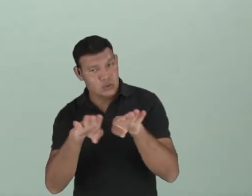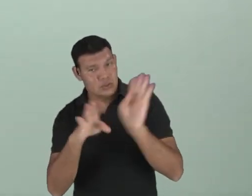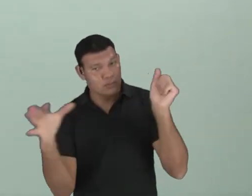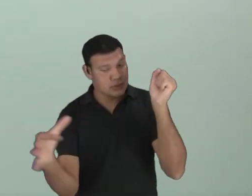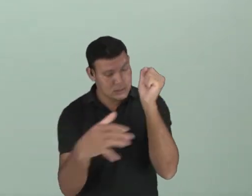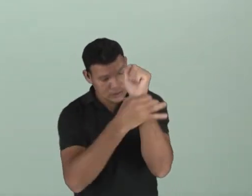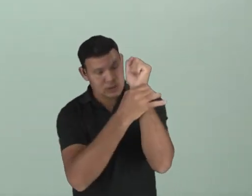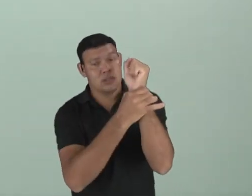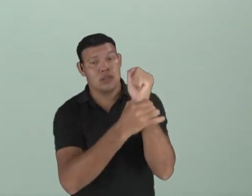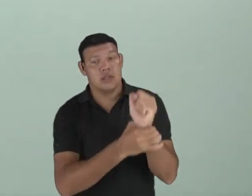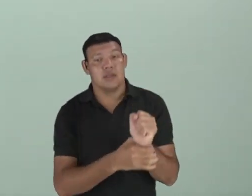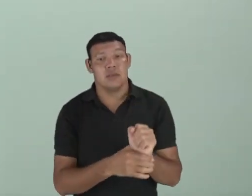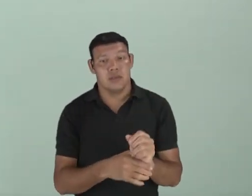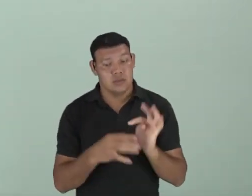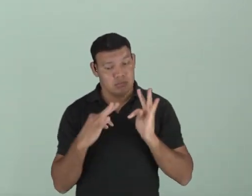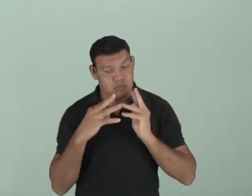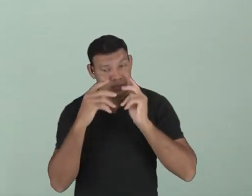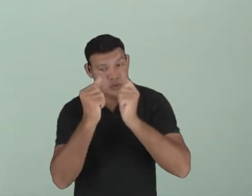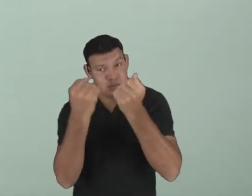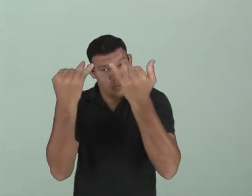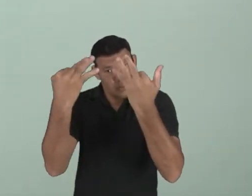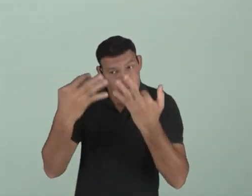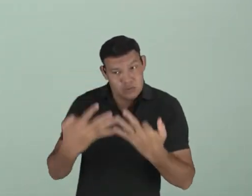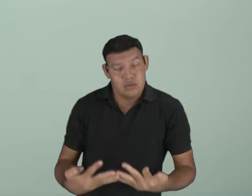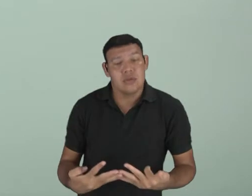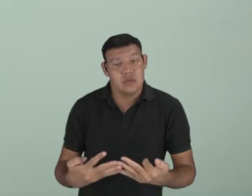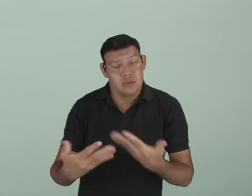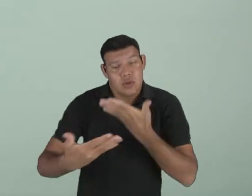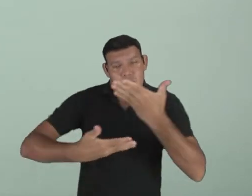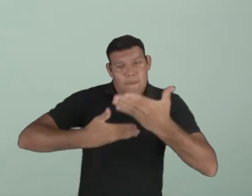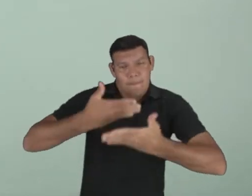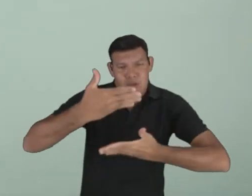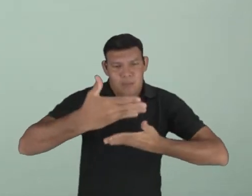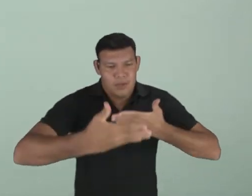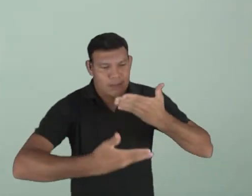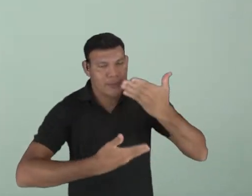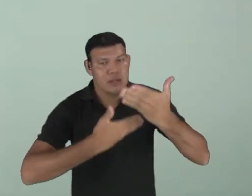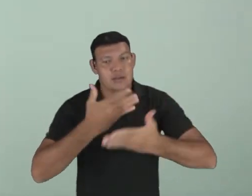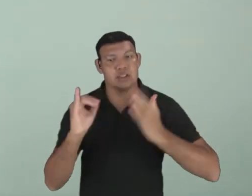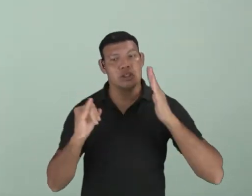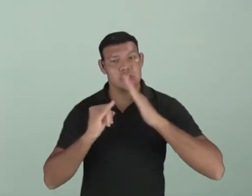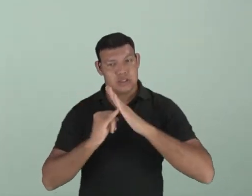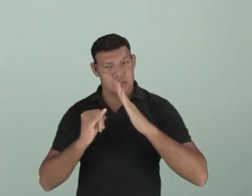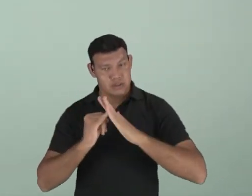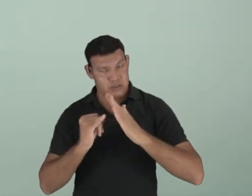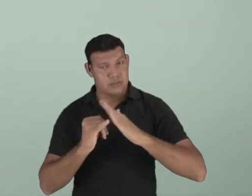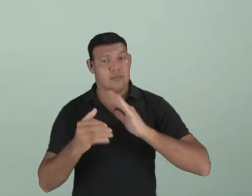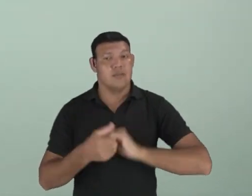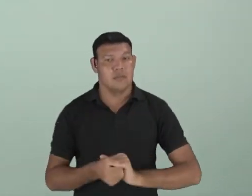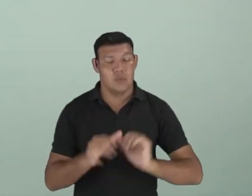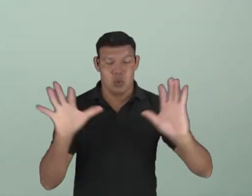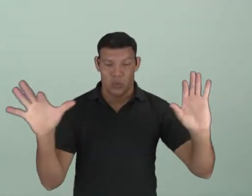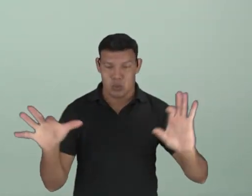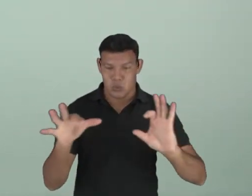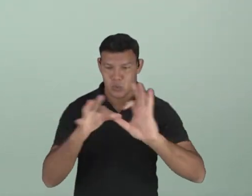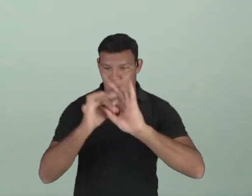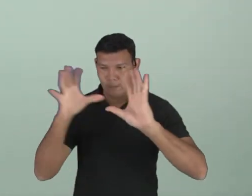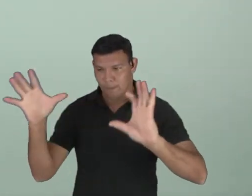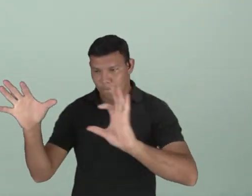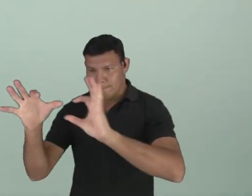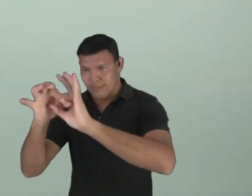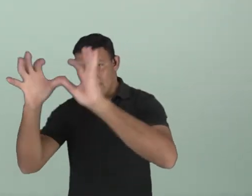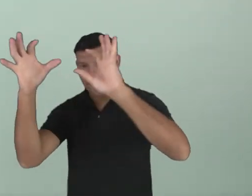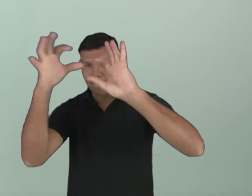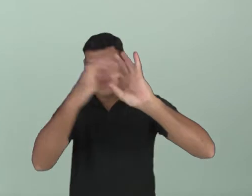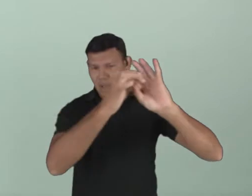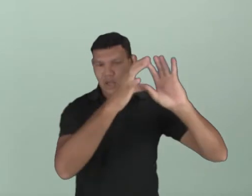segurança. Então, tudo isso, essas cooperações, essas organizações, elas vão se unindo para que